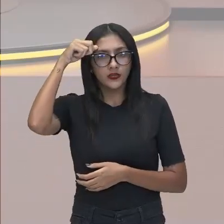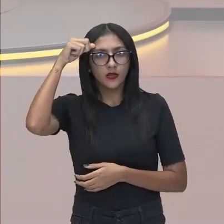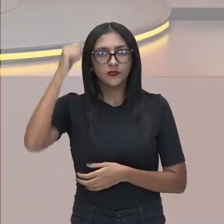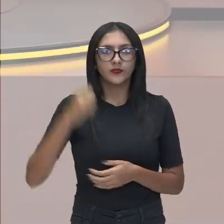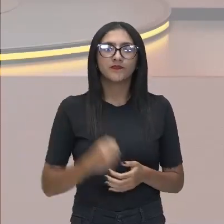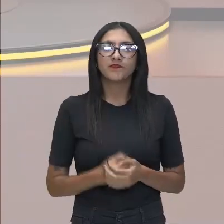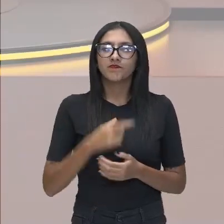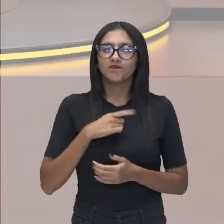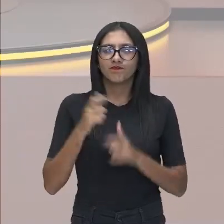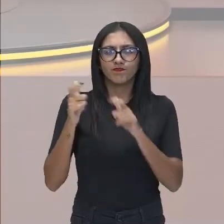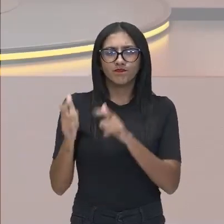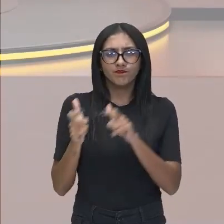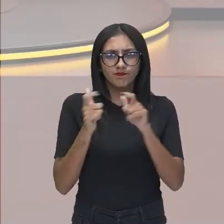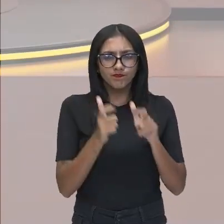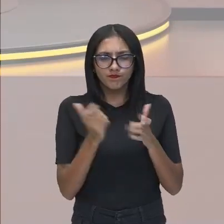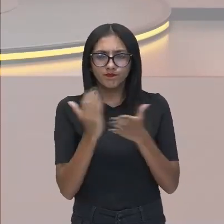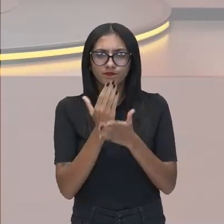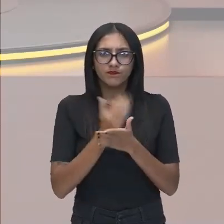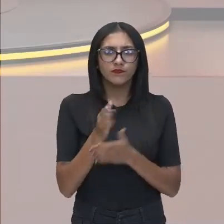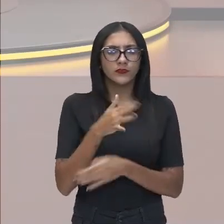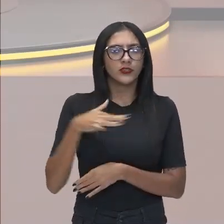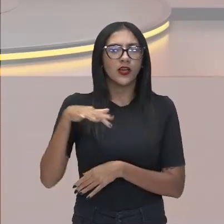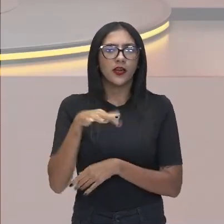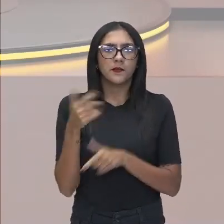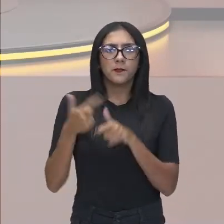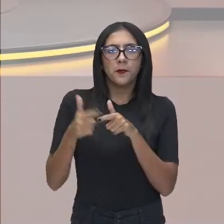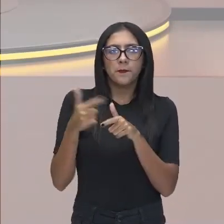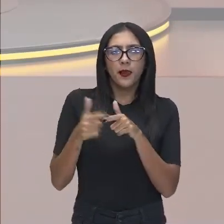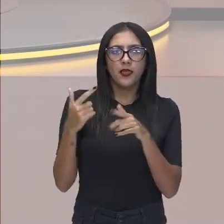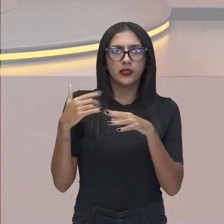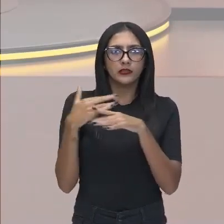ter problemas urbanos, né, com